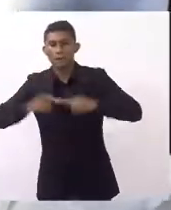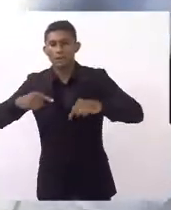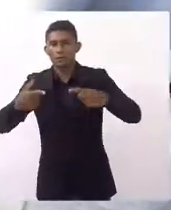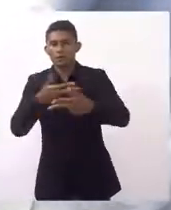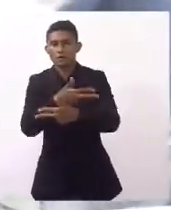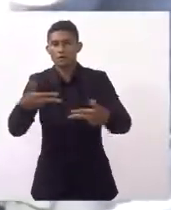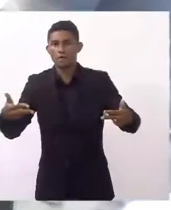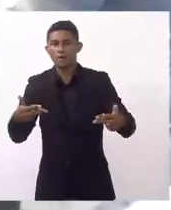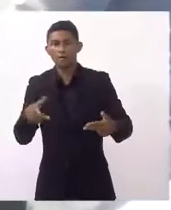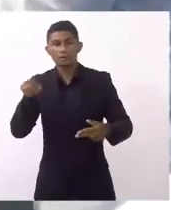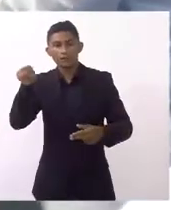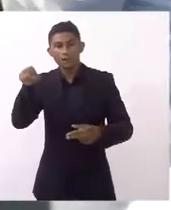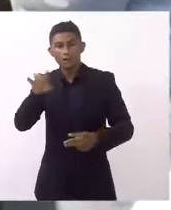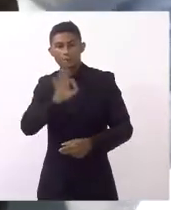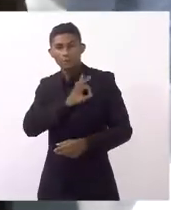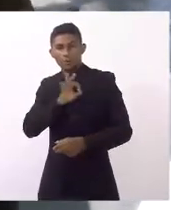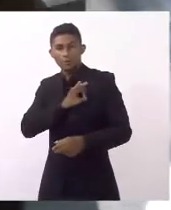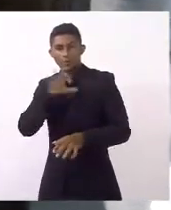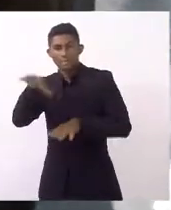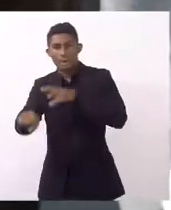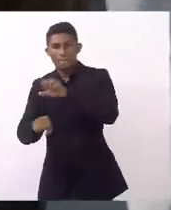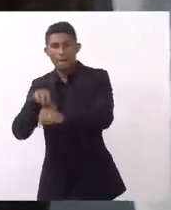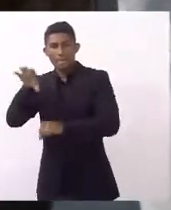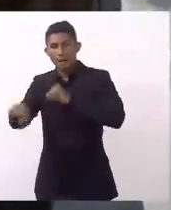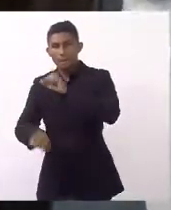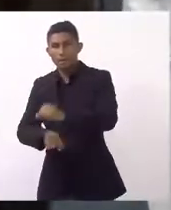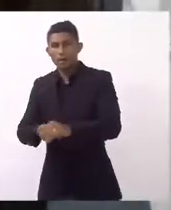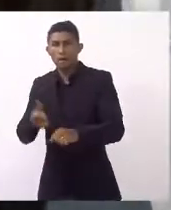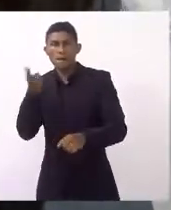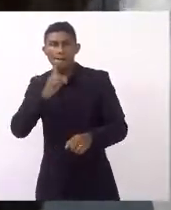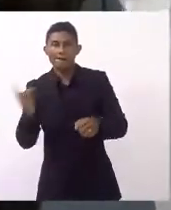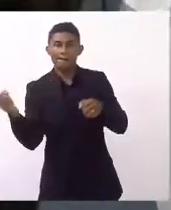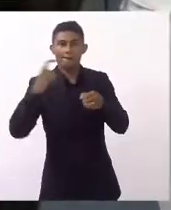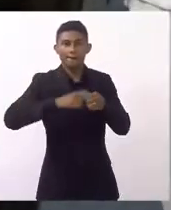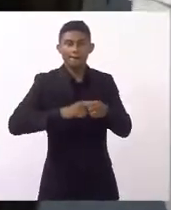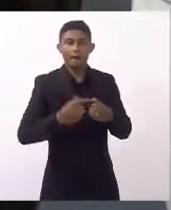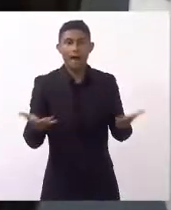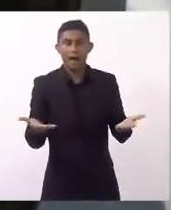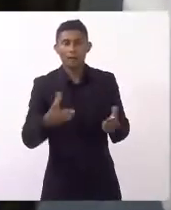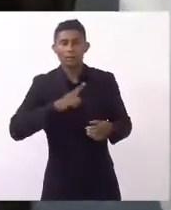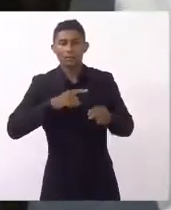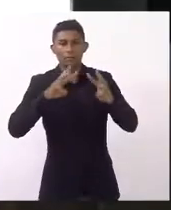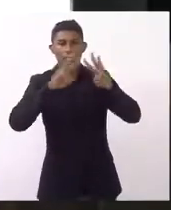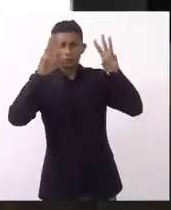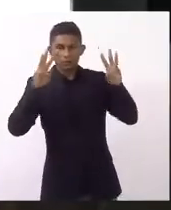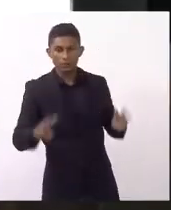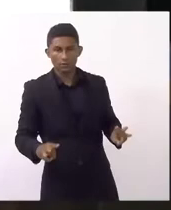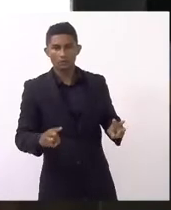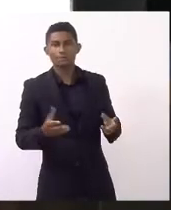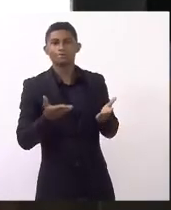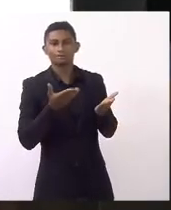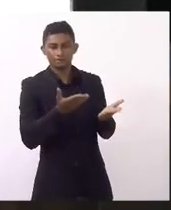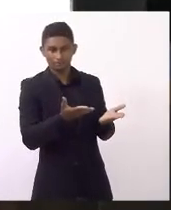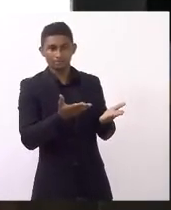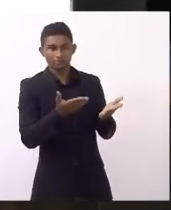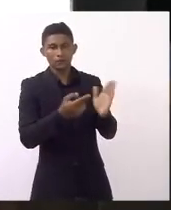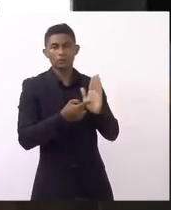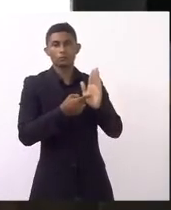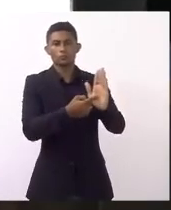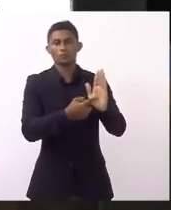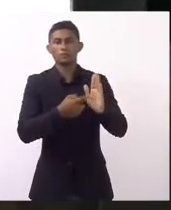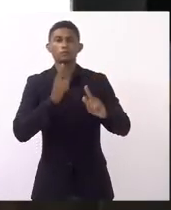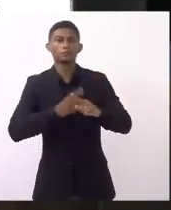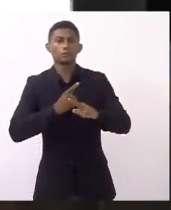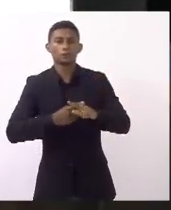que foram apreend a polícia peças atualmente expostas no Museu da República em função da